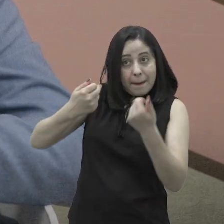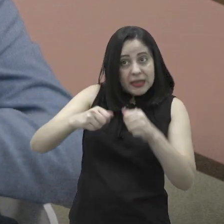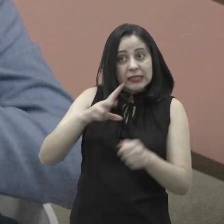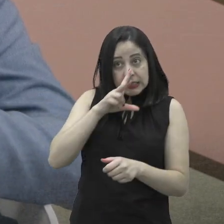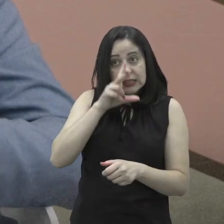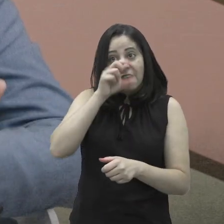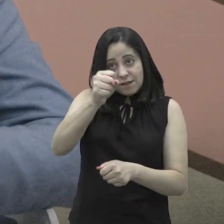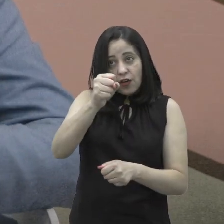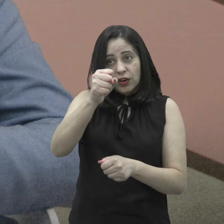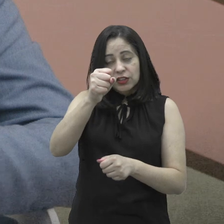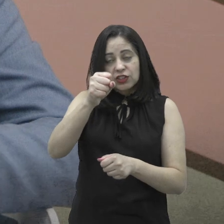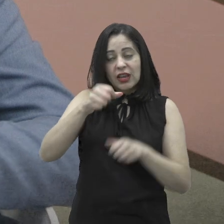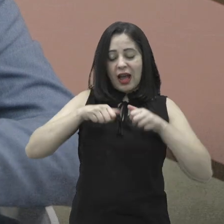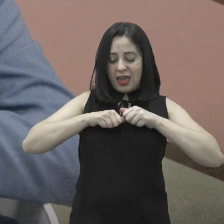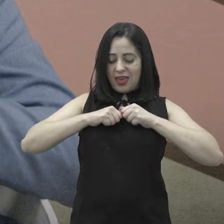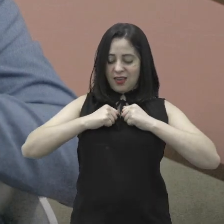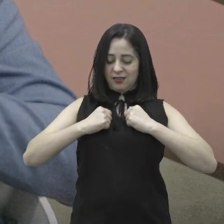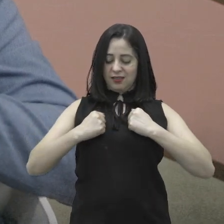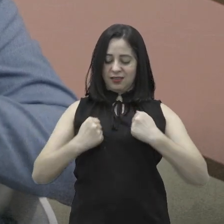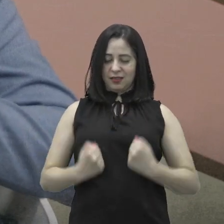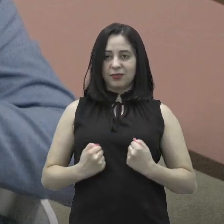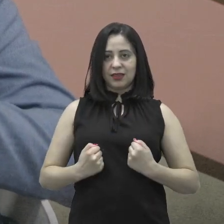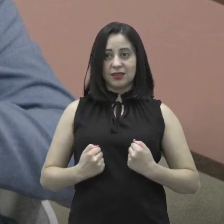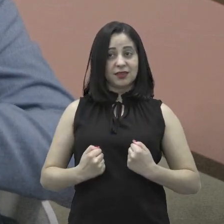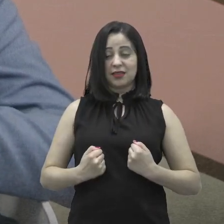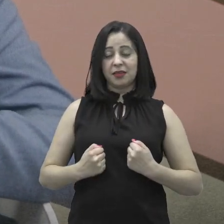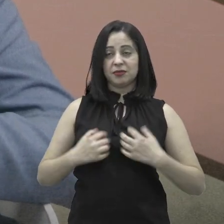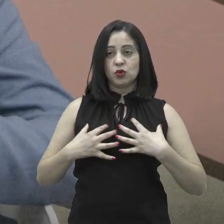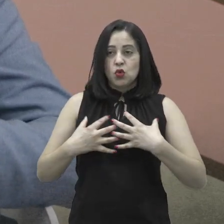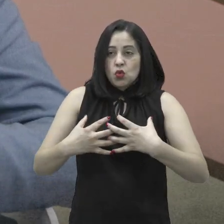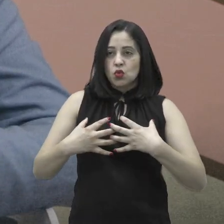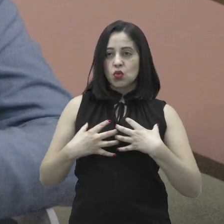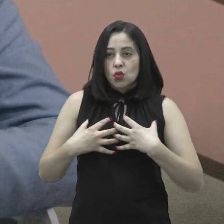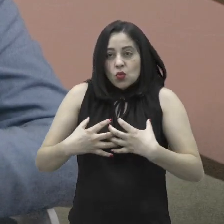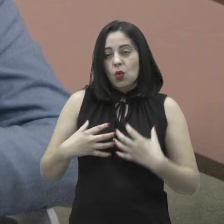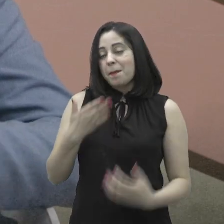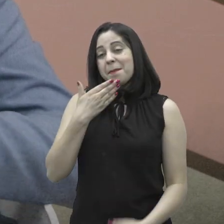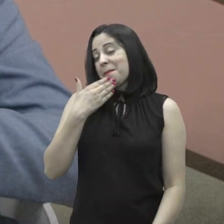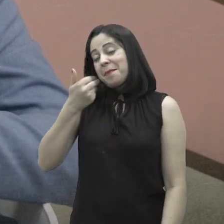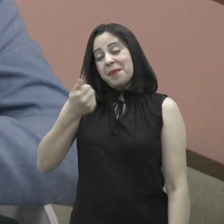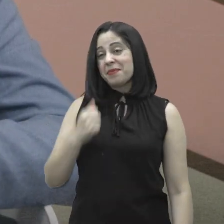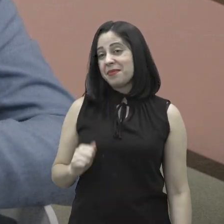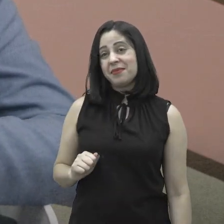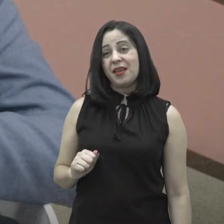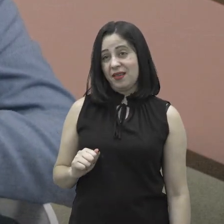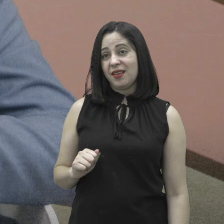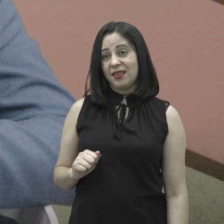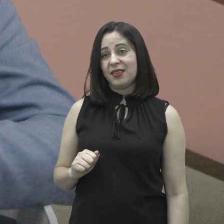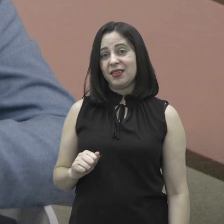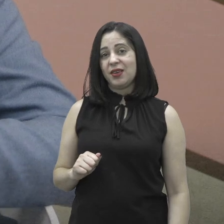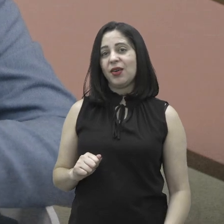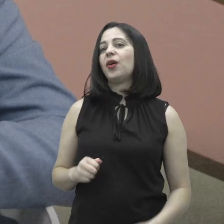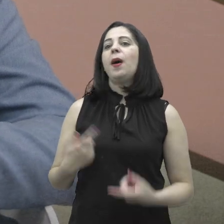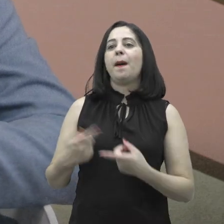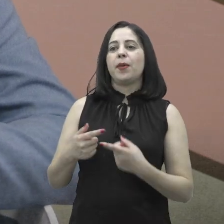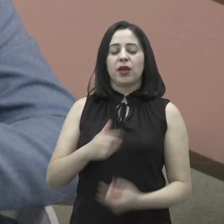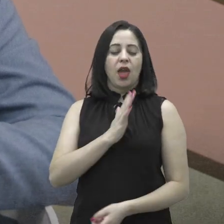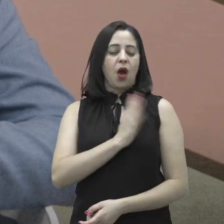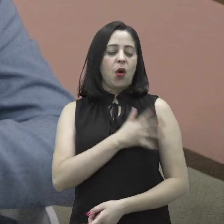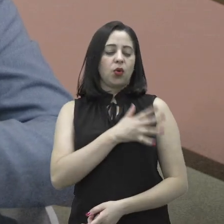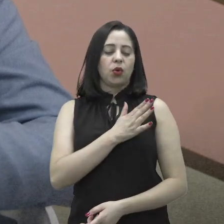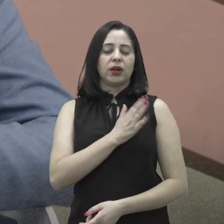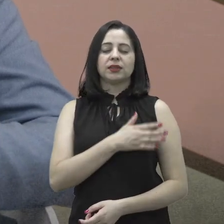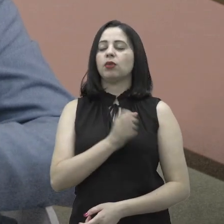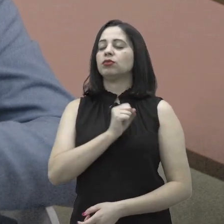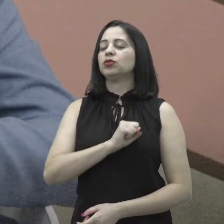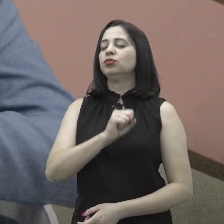poder consumir menos oxigênio. O raciocínio é simples, quanto menos oxigênio o seu músculo consome, mais oxigênio vai sobrar para o seu coração, para o seu cérebro,